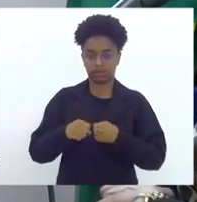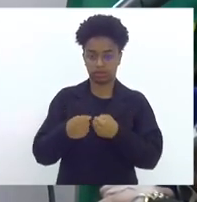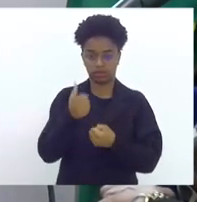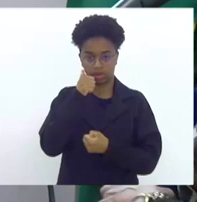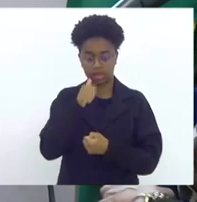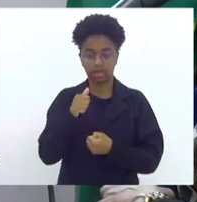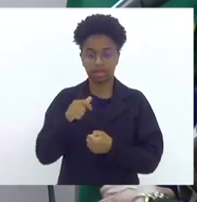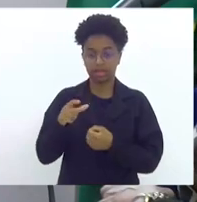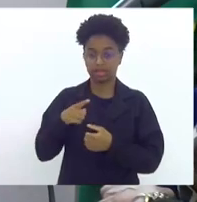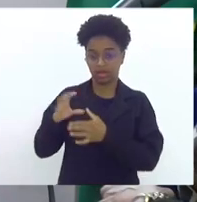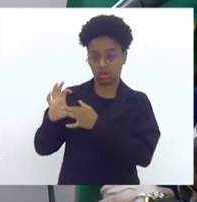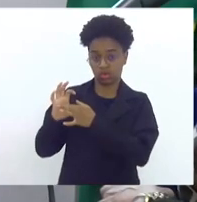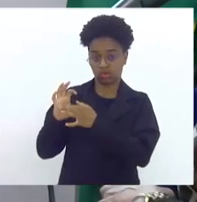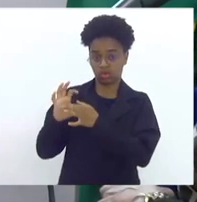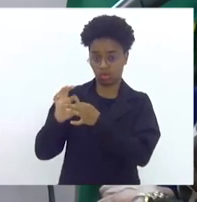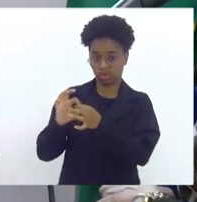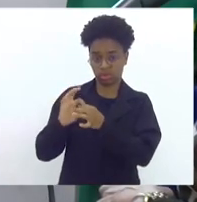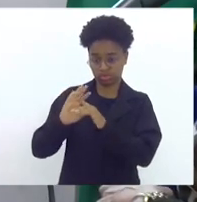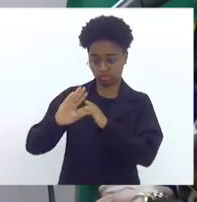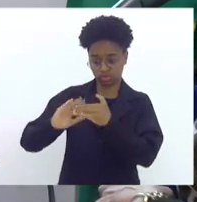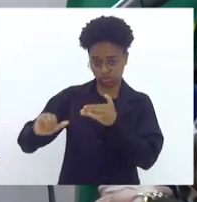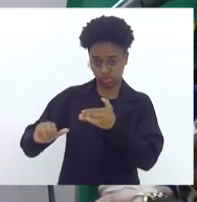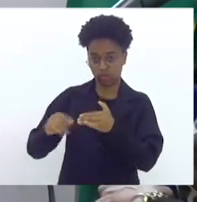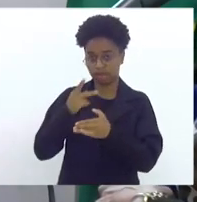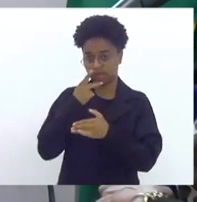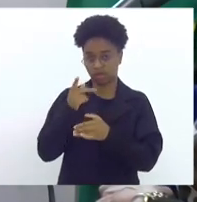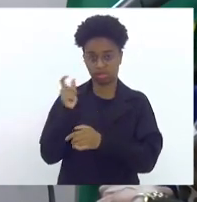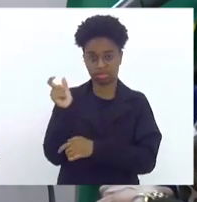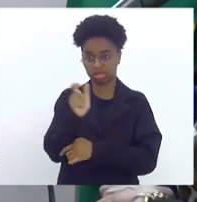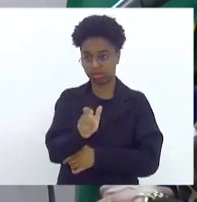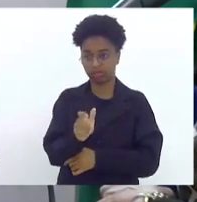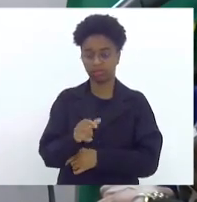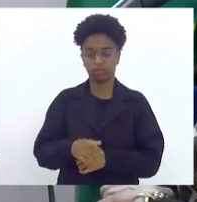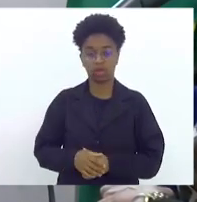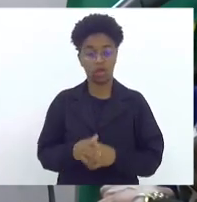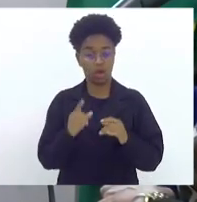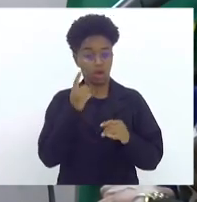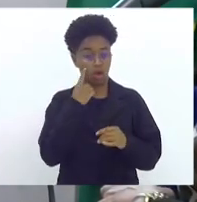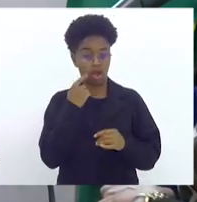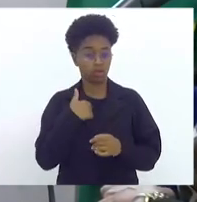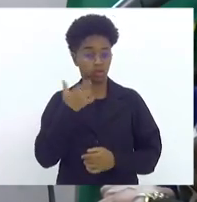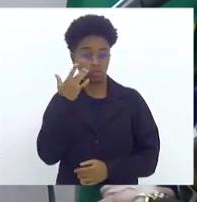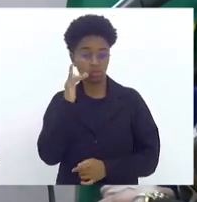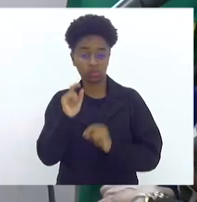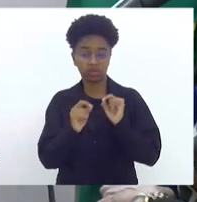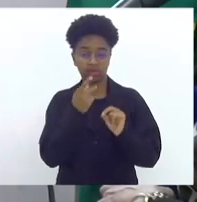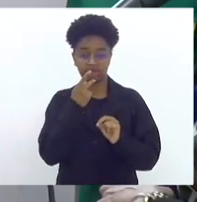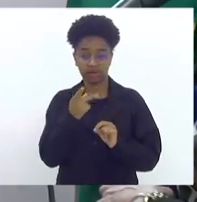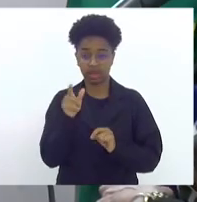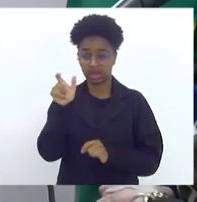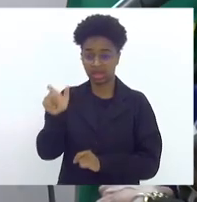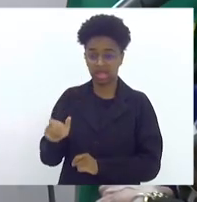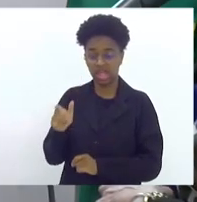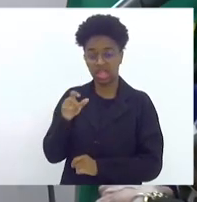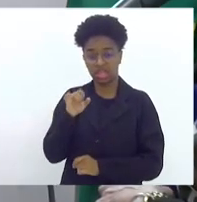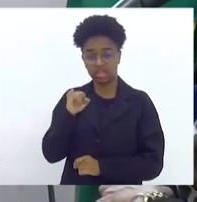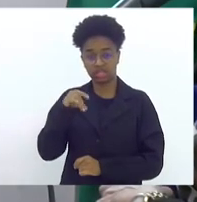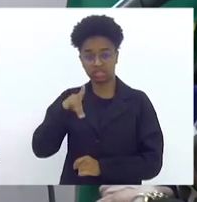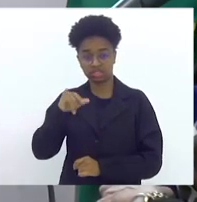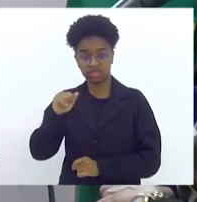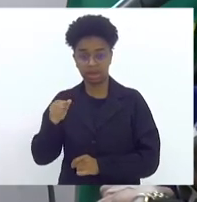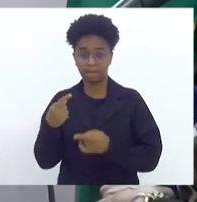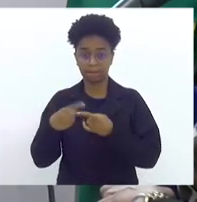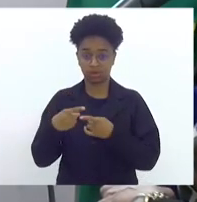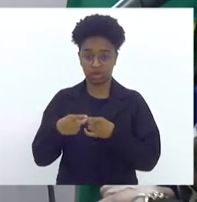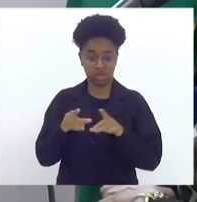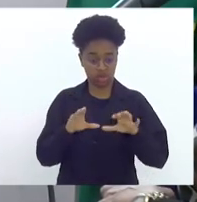contexto falou que ela queria e ela vem Cara na boa eu não sei nem o que eu falo para uma índia dessas sendo que é lá